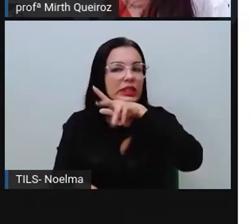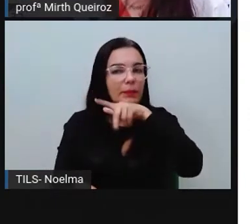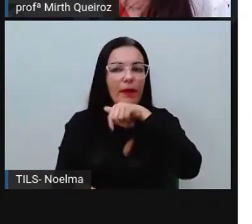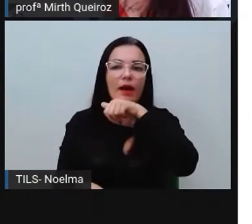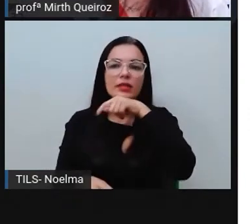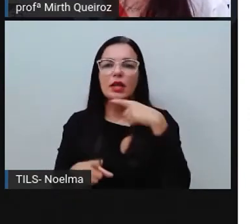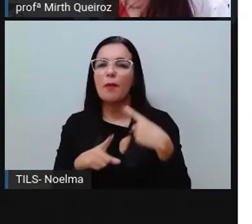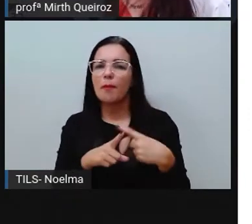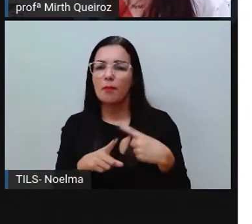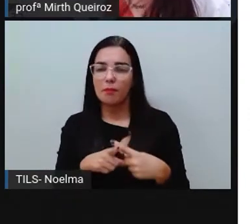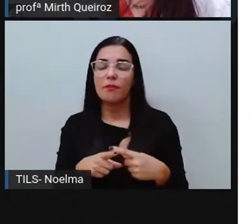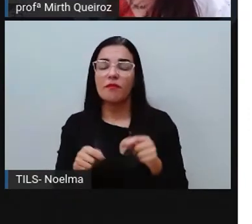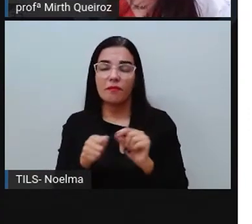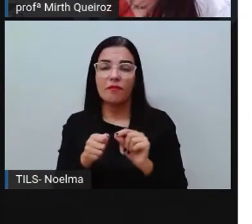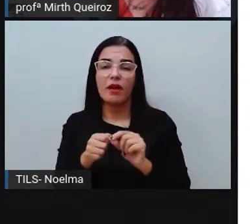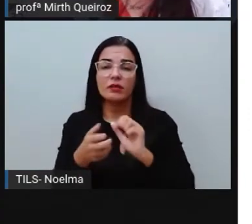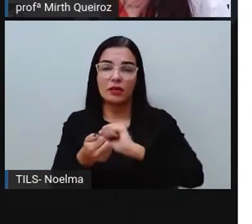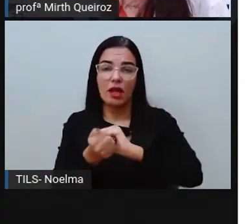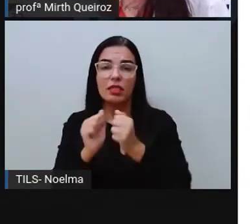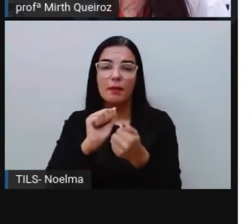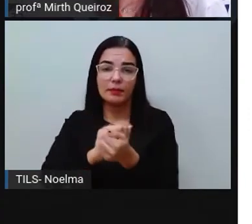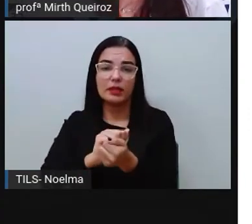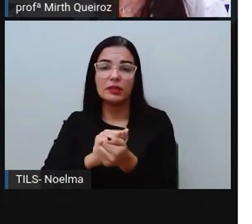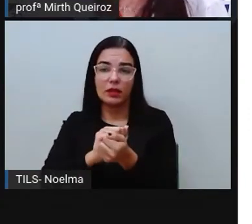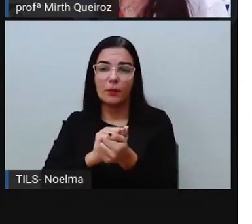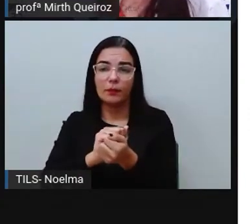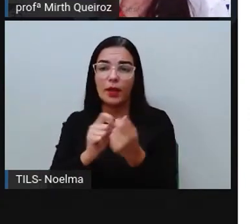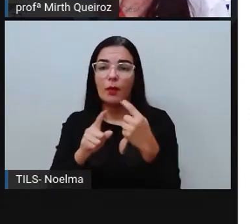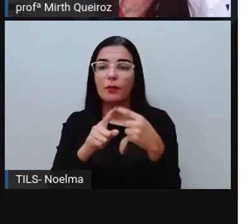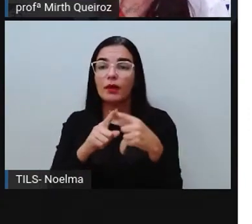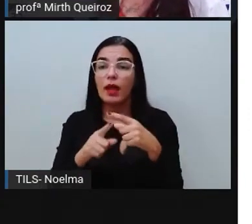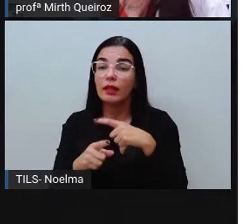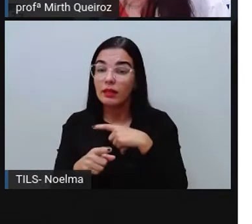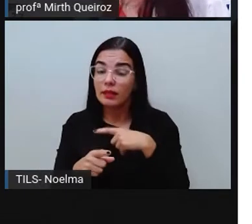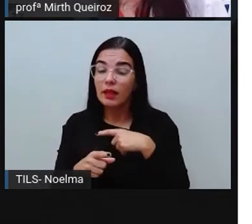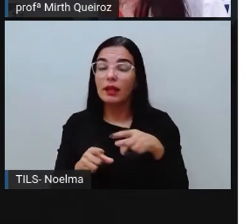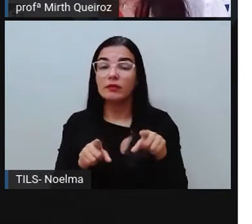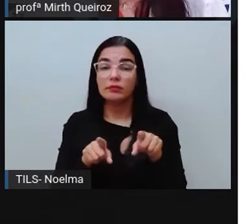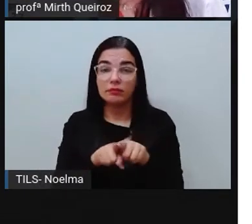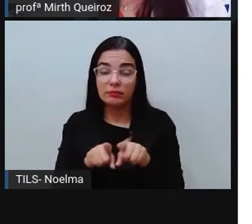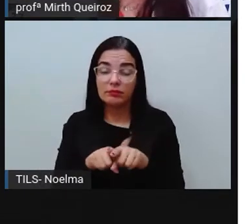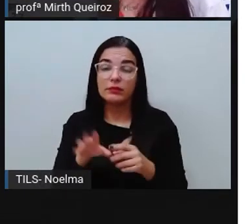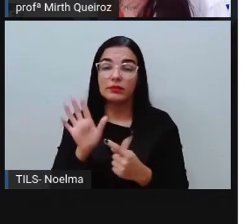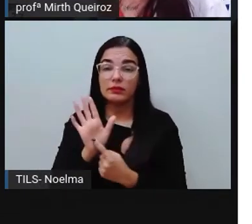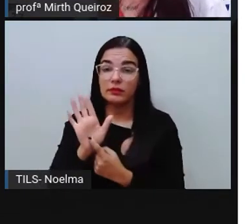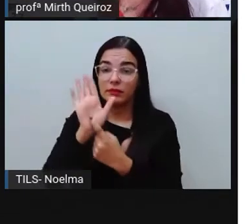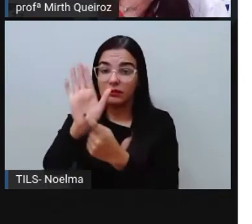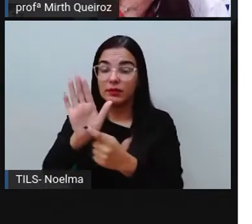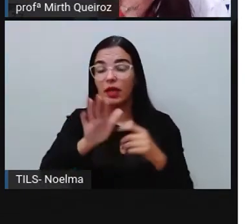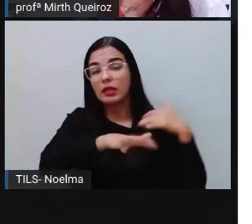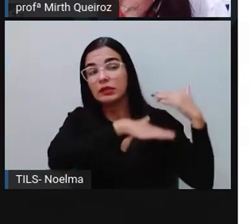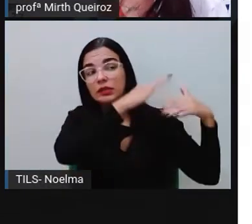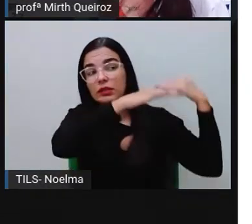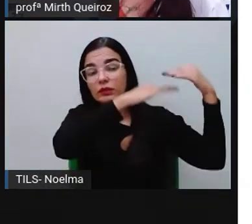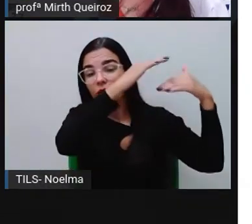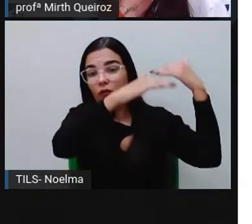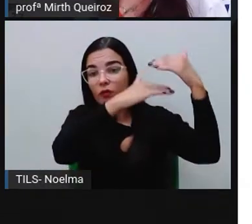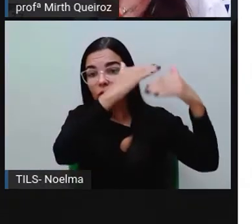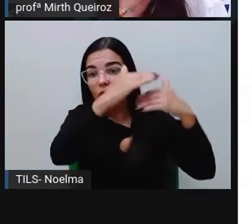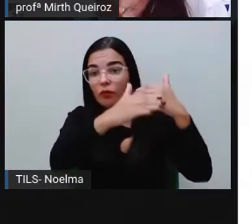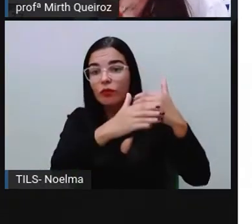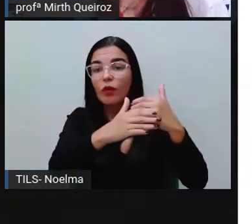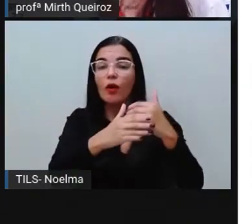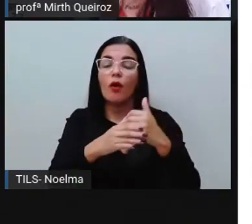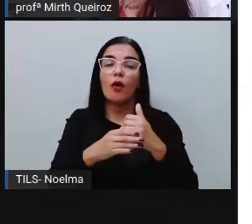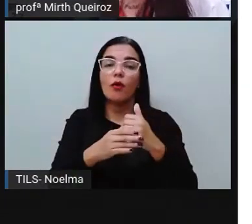pouca chuva, período longo de estiagem, né? Os animais também vão apresentar características de adaptações ao